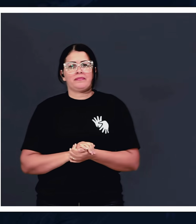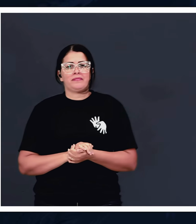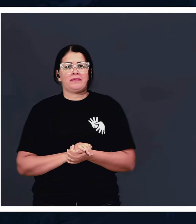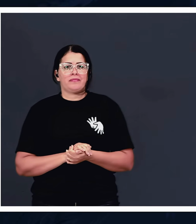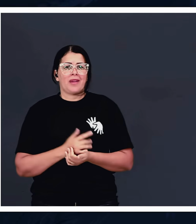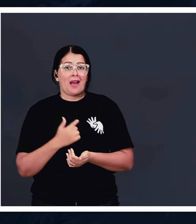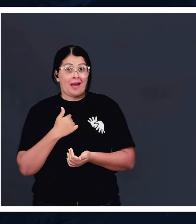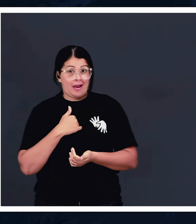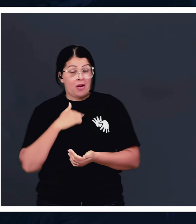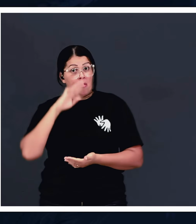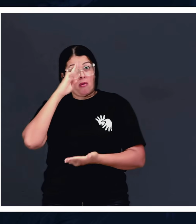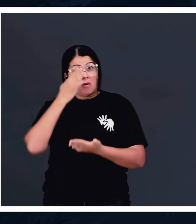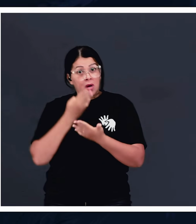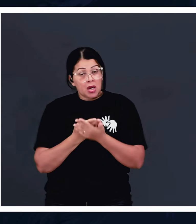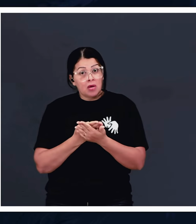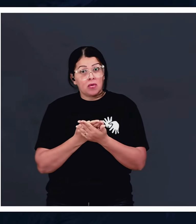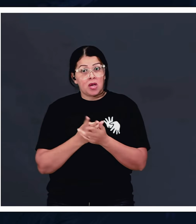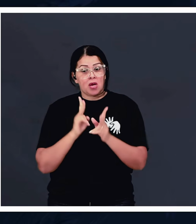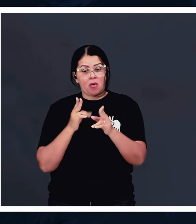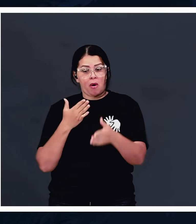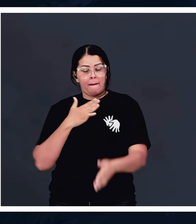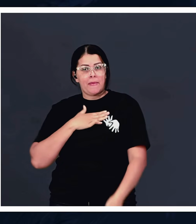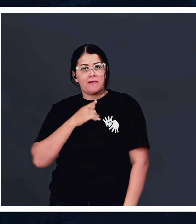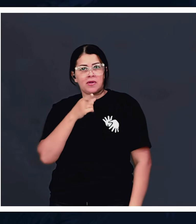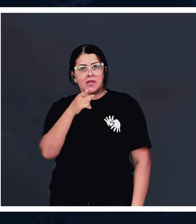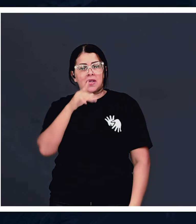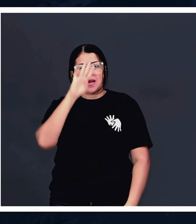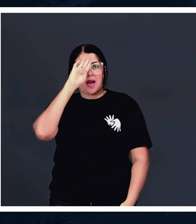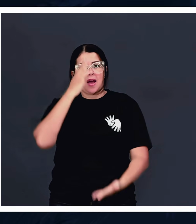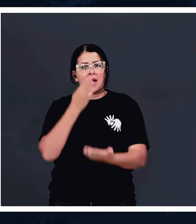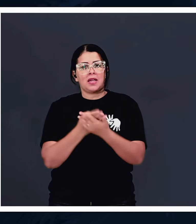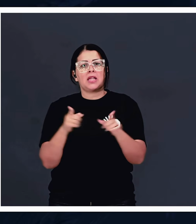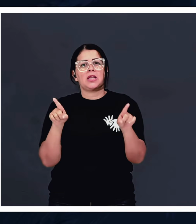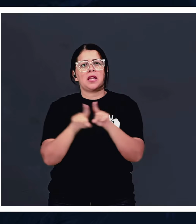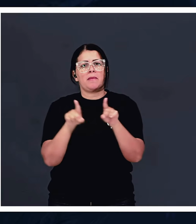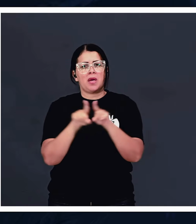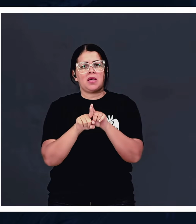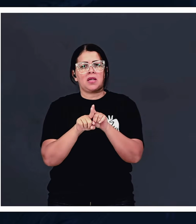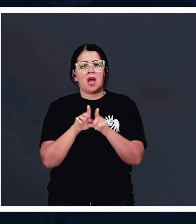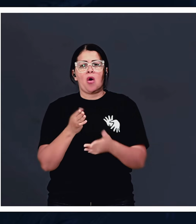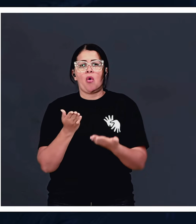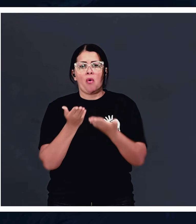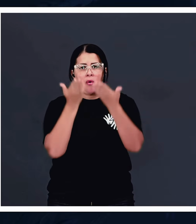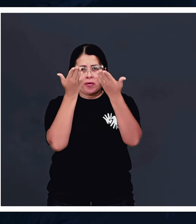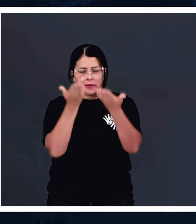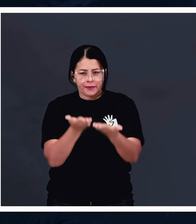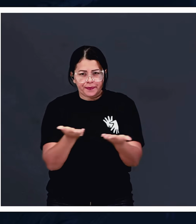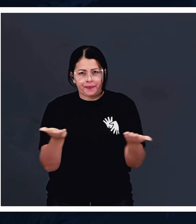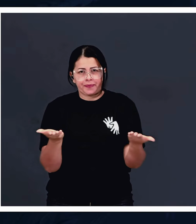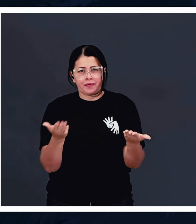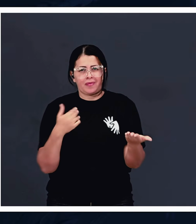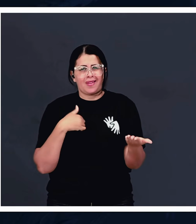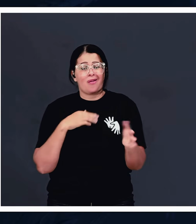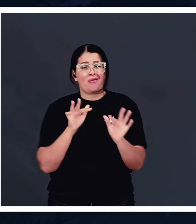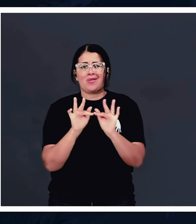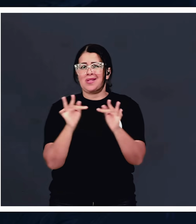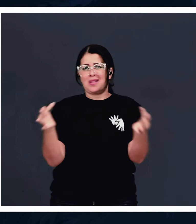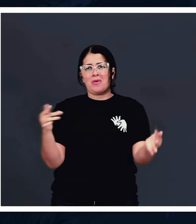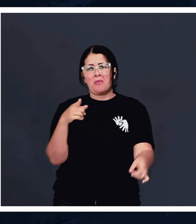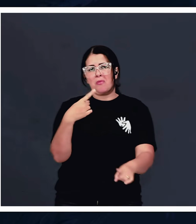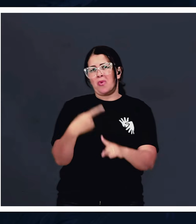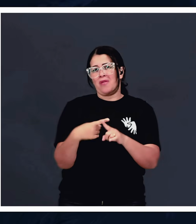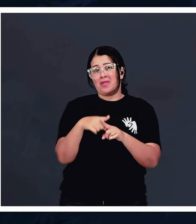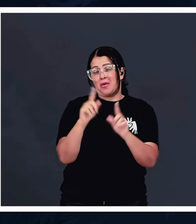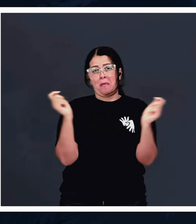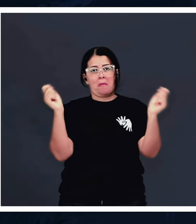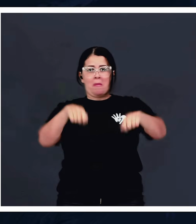Eu creio que assim como eu, você acredita que você chegou onde você está, não foi simplesmente porque você é uma